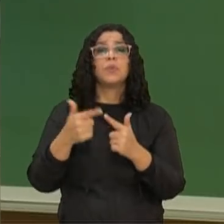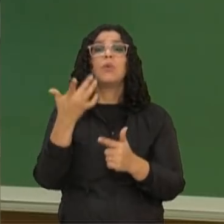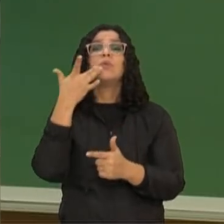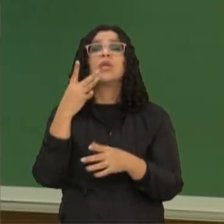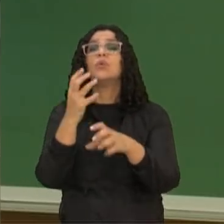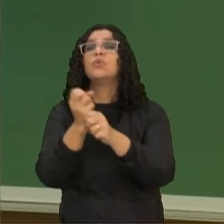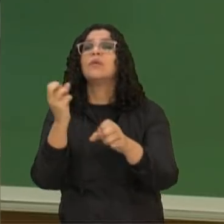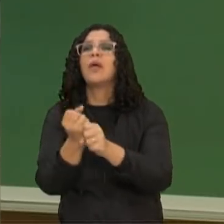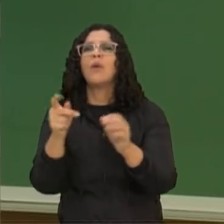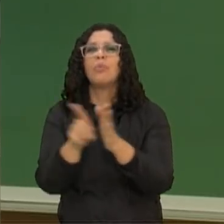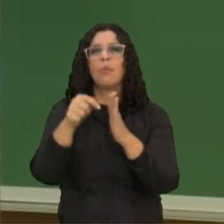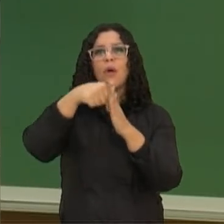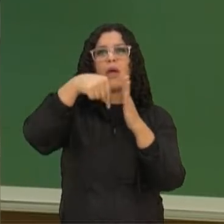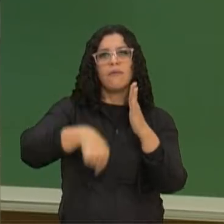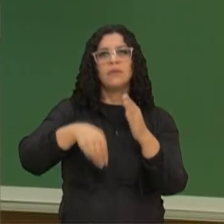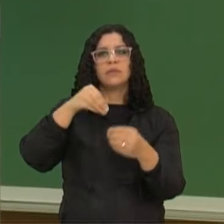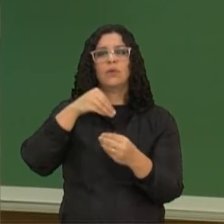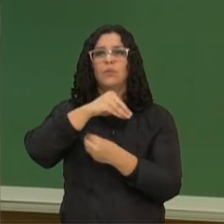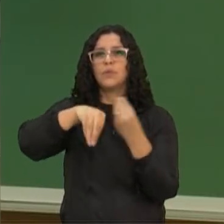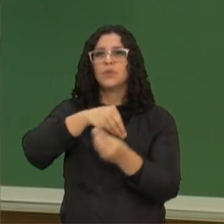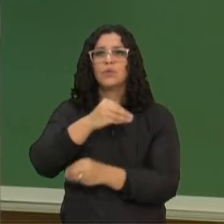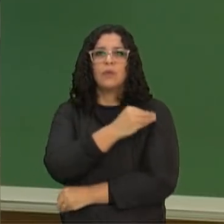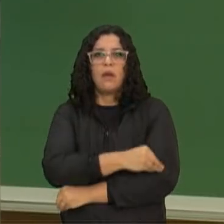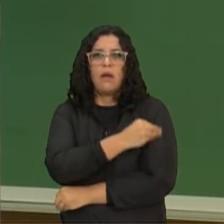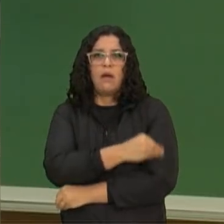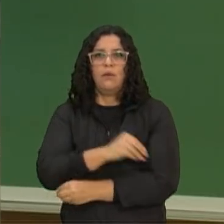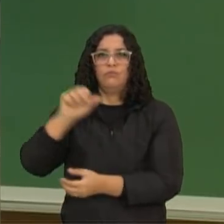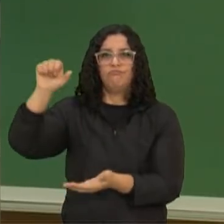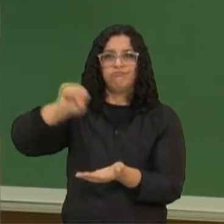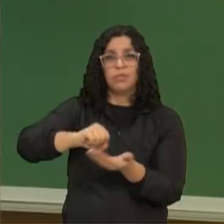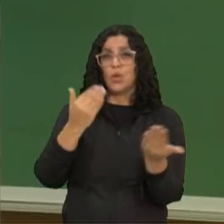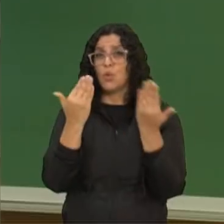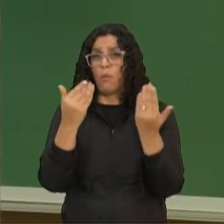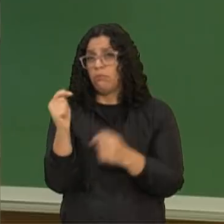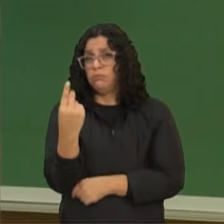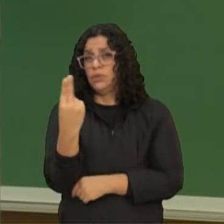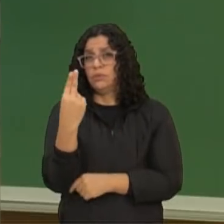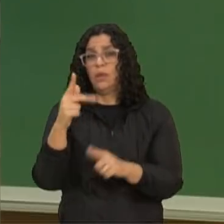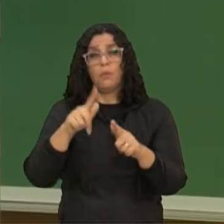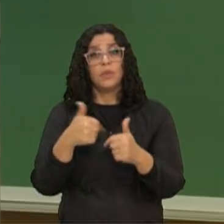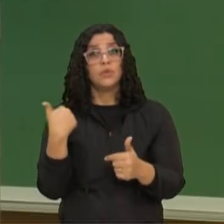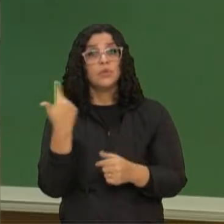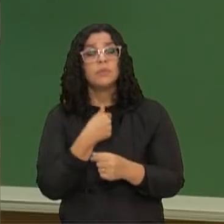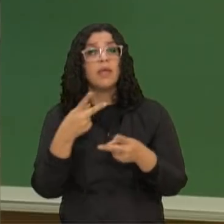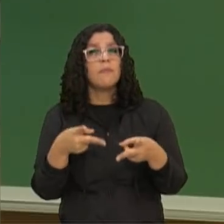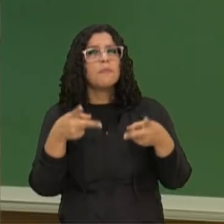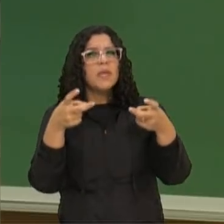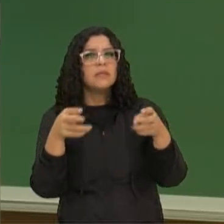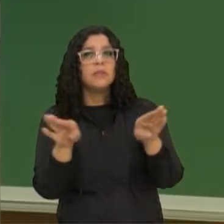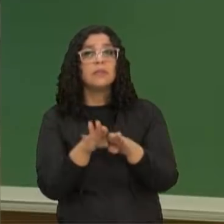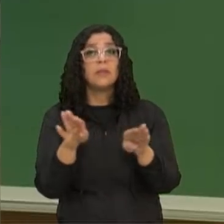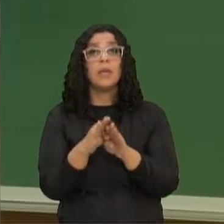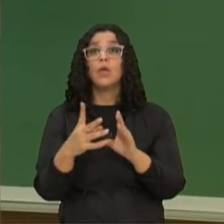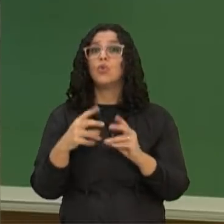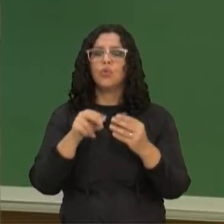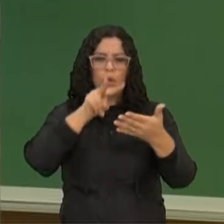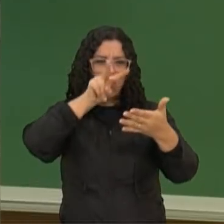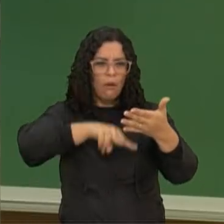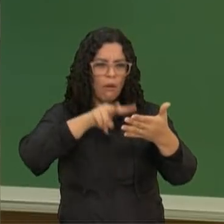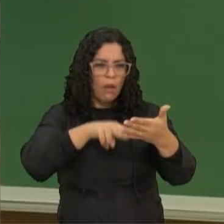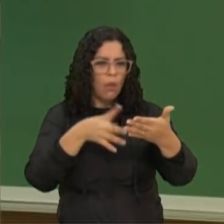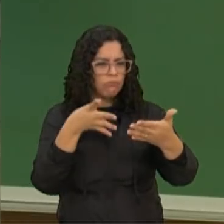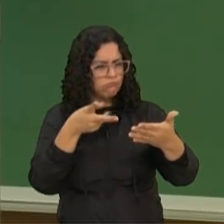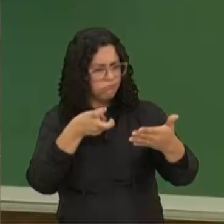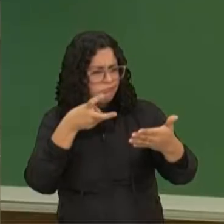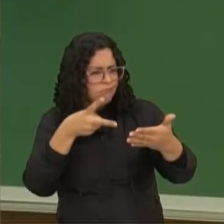você não tem um parâmetro de comparação, ok? Então, sempre você tem que se basear nos dados que lhes são fornecidos para você fazer